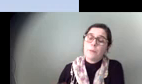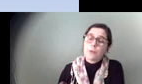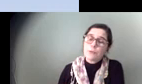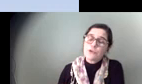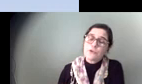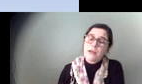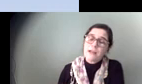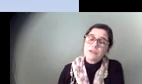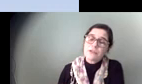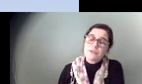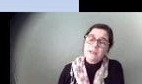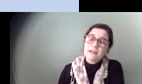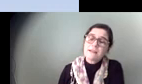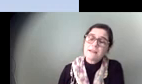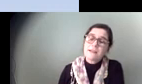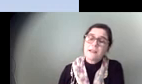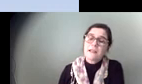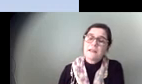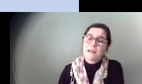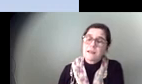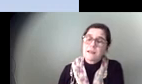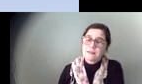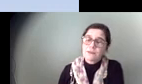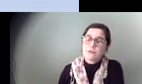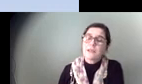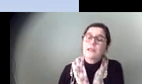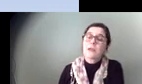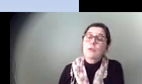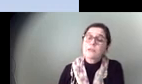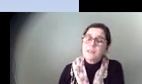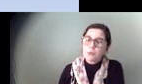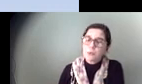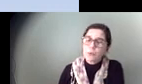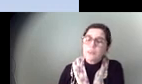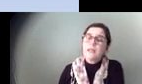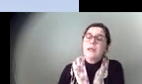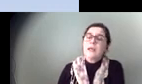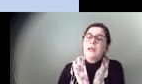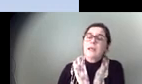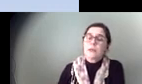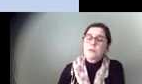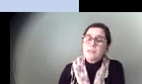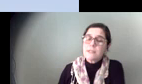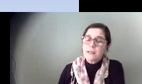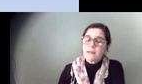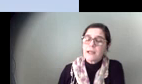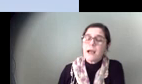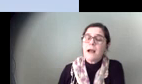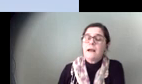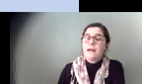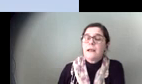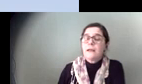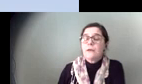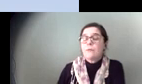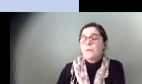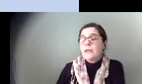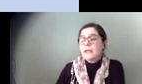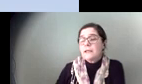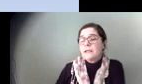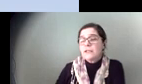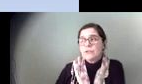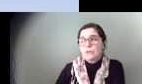que proporcionar atividades em que ele tenha êxito, em que ele consiga concluir, em que ele consiga entregar,